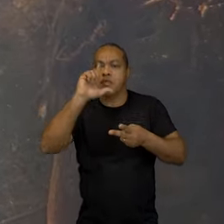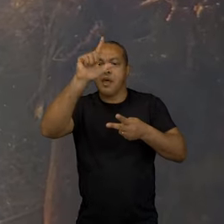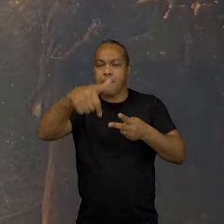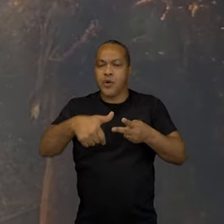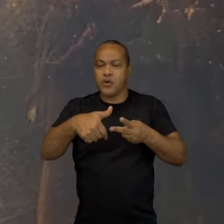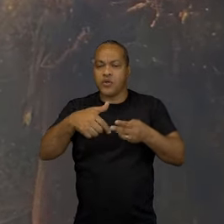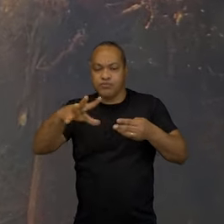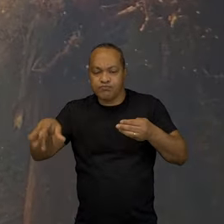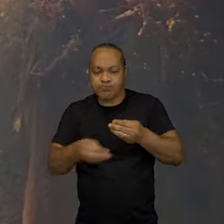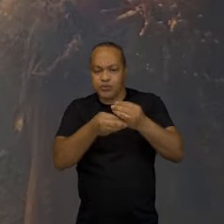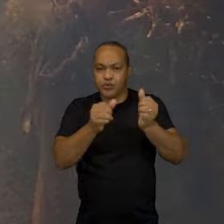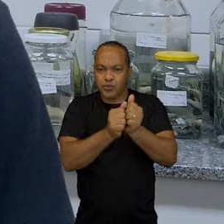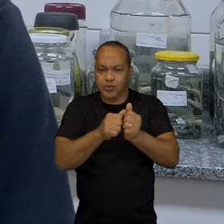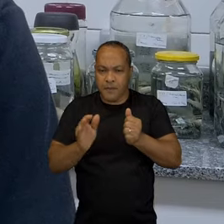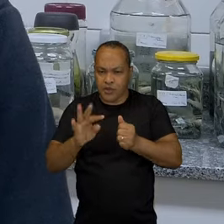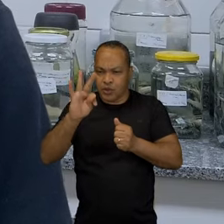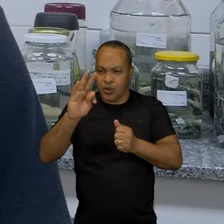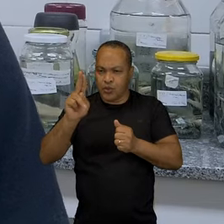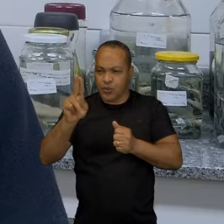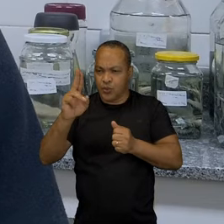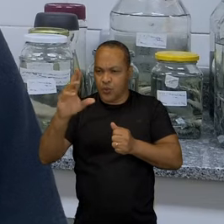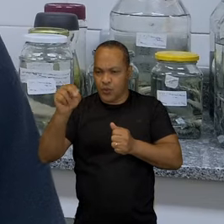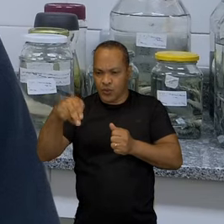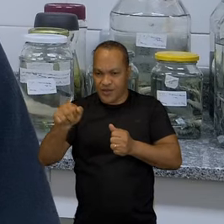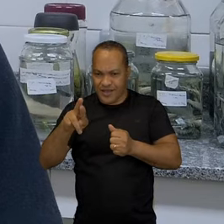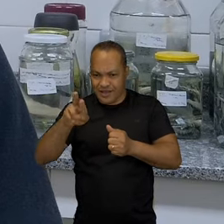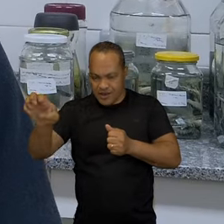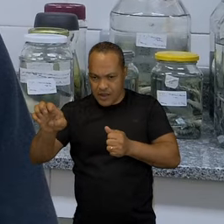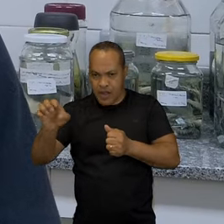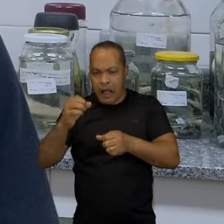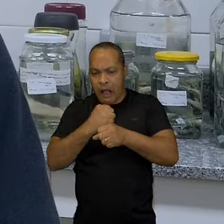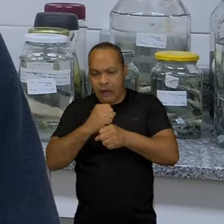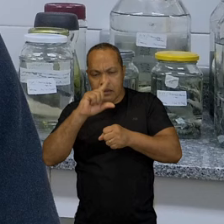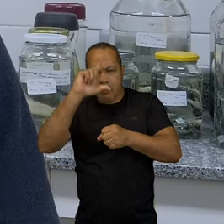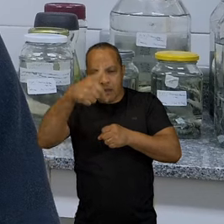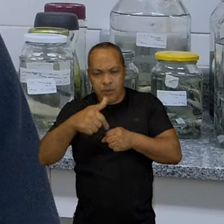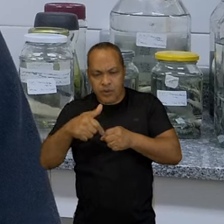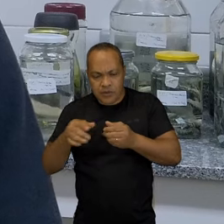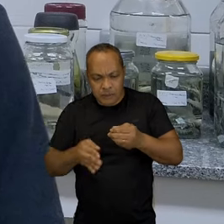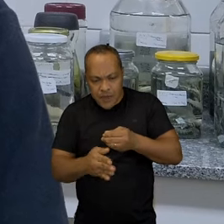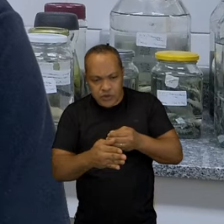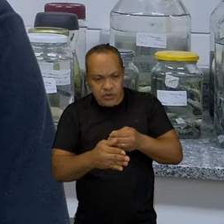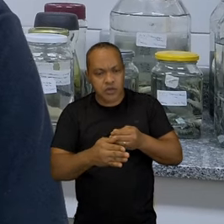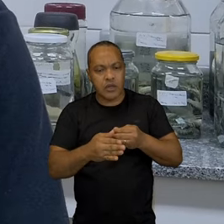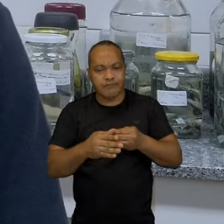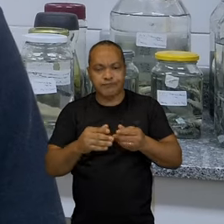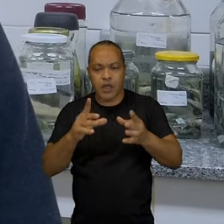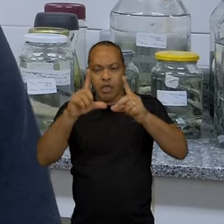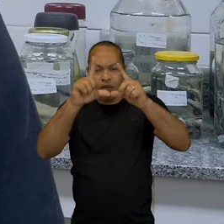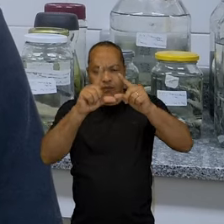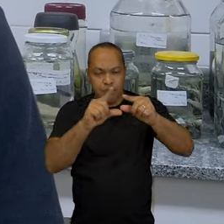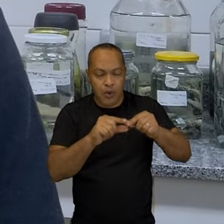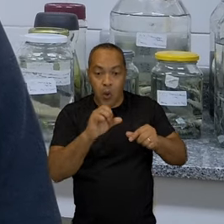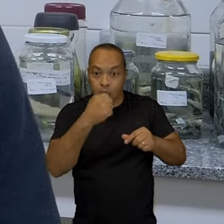da introdução do tucunaré. E o que esse estudo revela é que alguns anos depois da introdução dessa espécie, houve uma redução